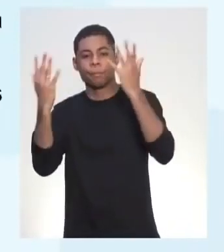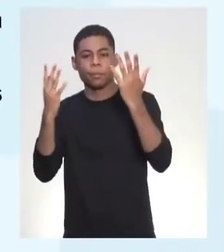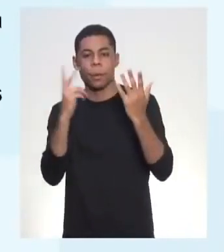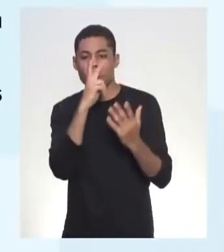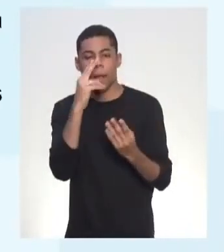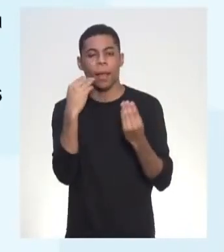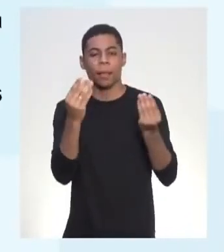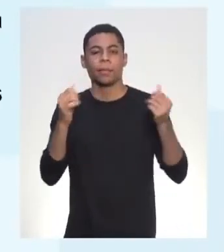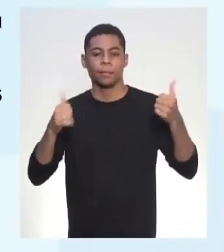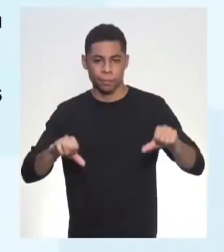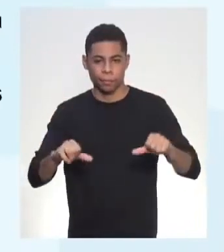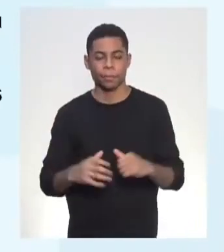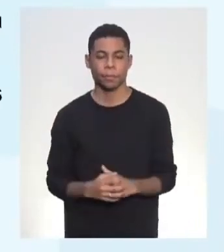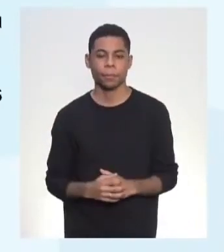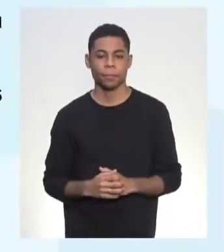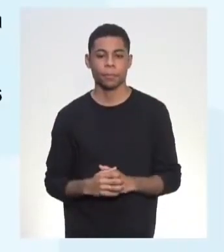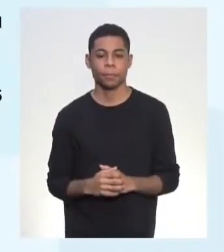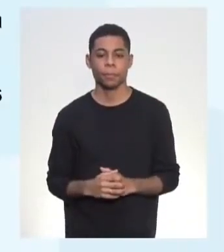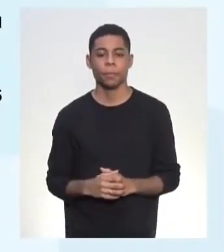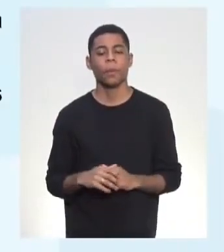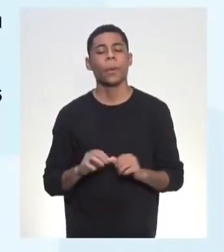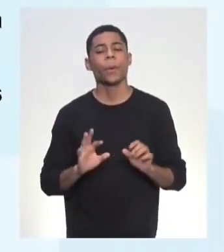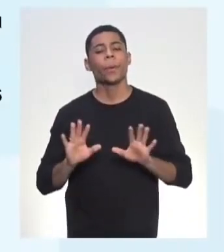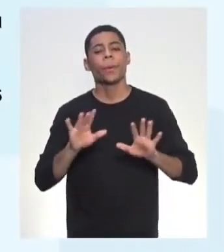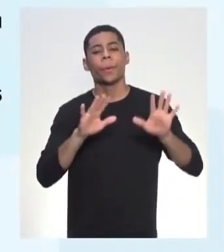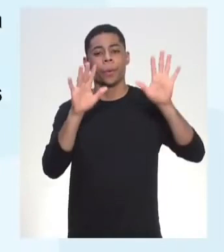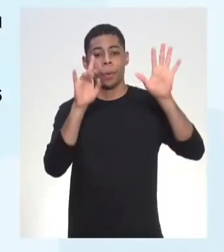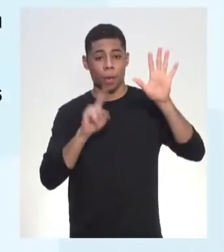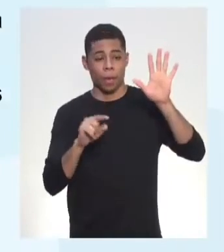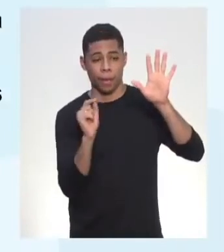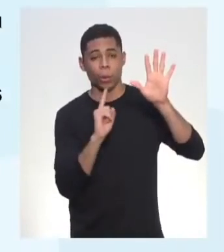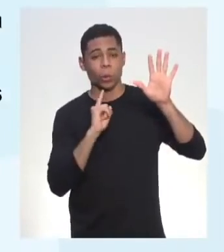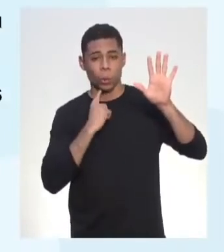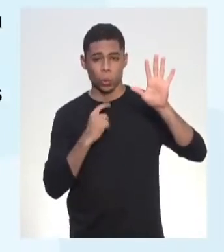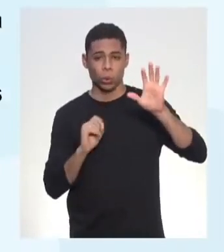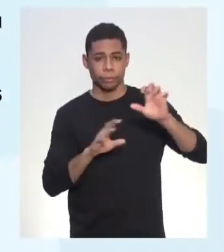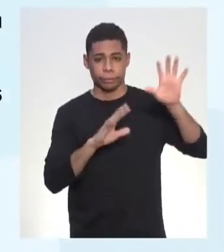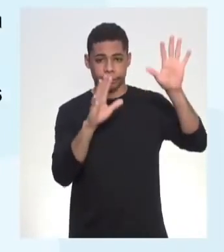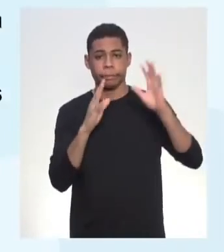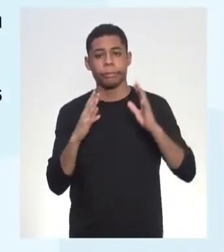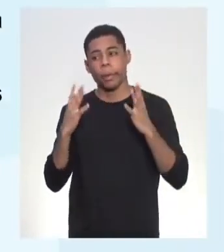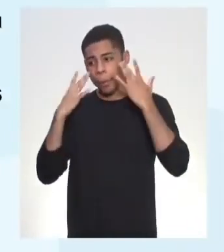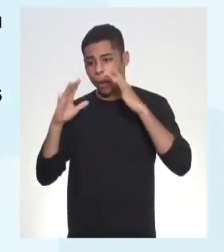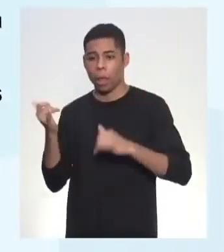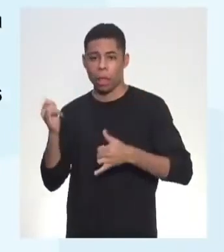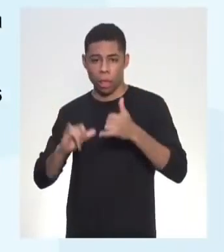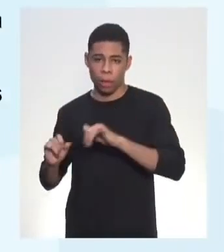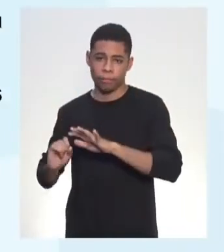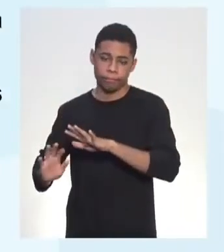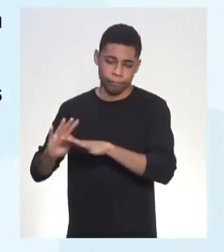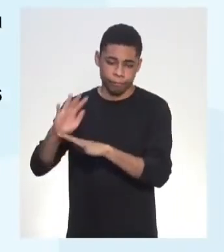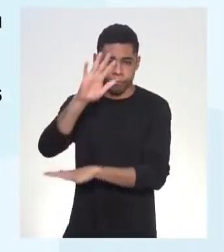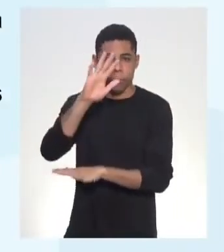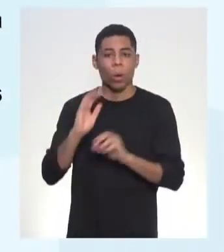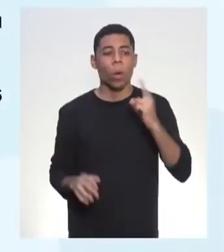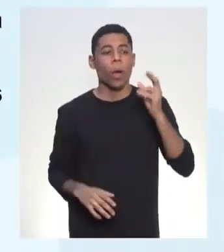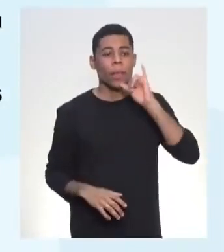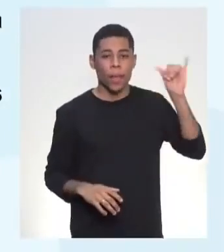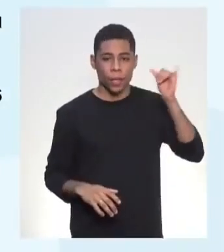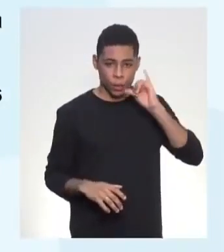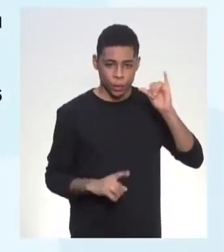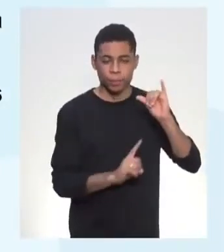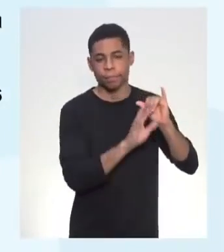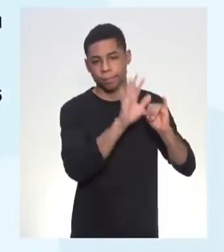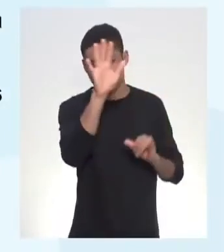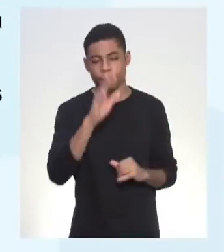vivemos. Os agentes da poluição normalmente são os poluentes, podendo ser de natureza química, genética ou na forma de energia. Então,